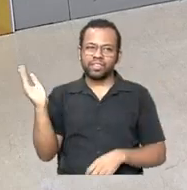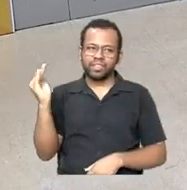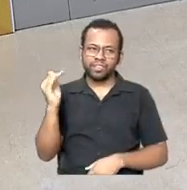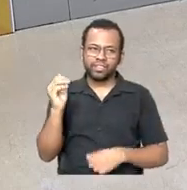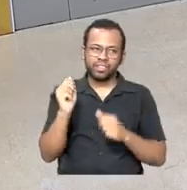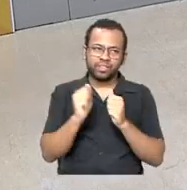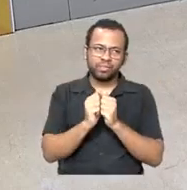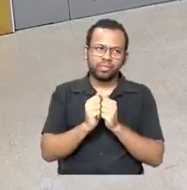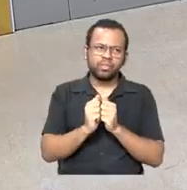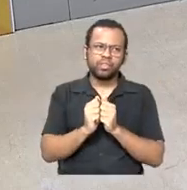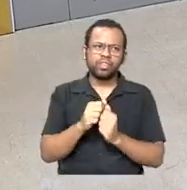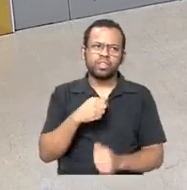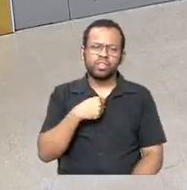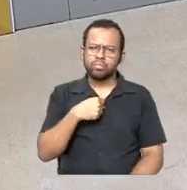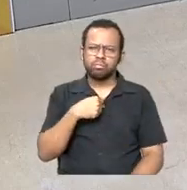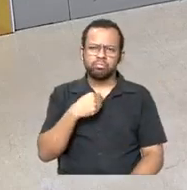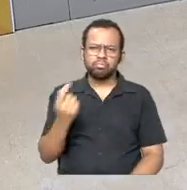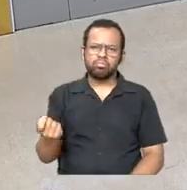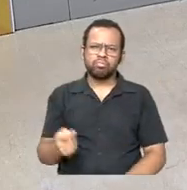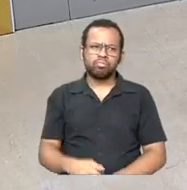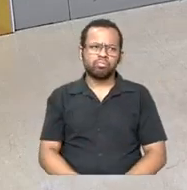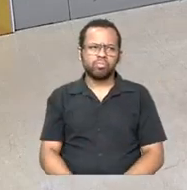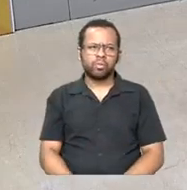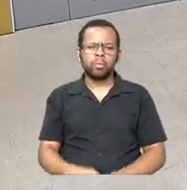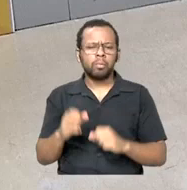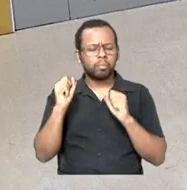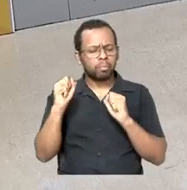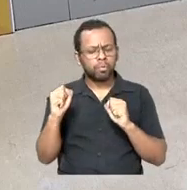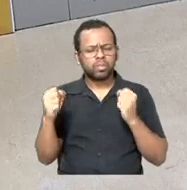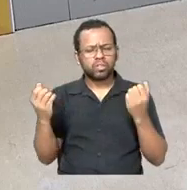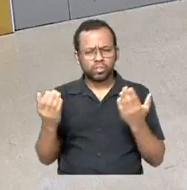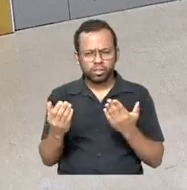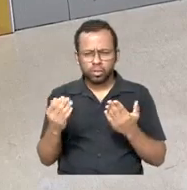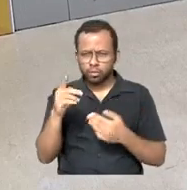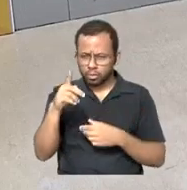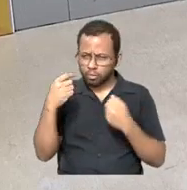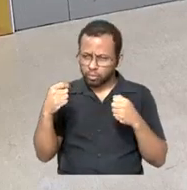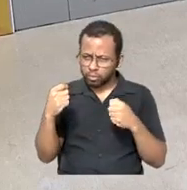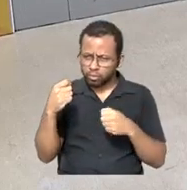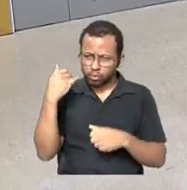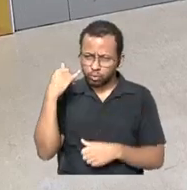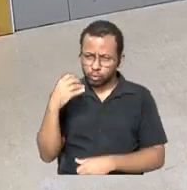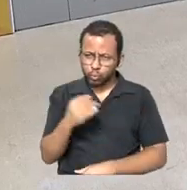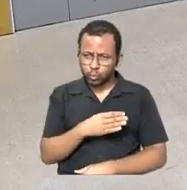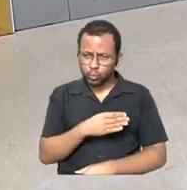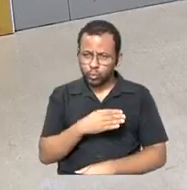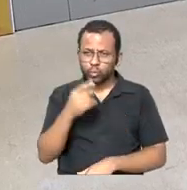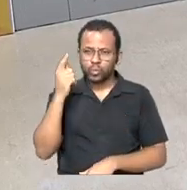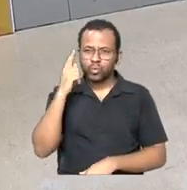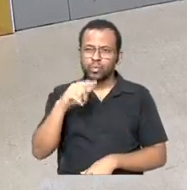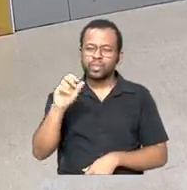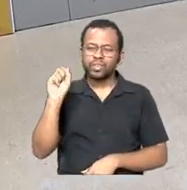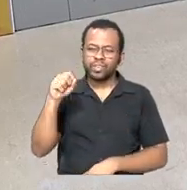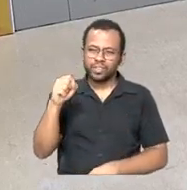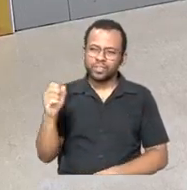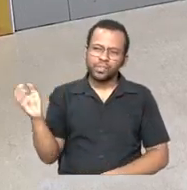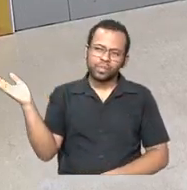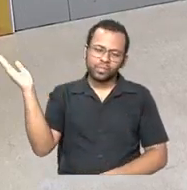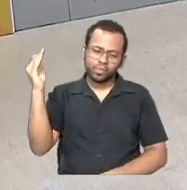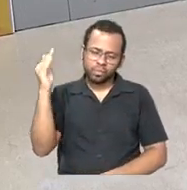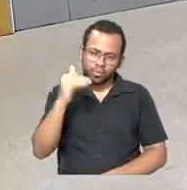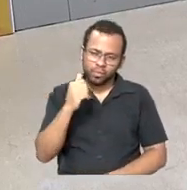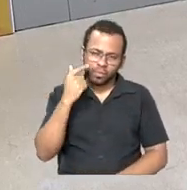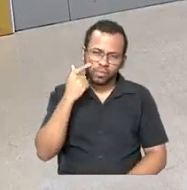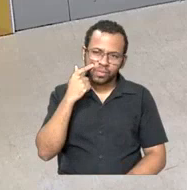eu eu Pronto pode ser agora vai ganhar ele é um vou ganhar vamos ver